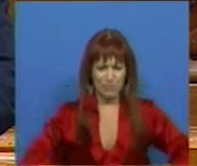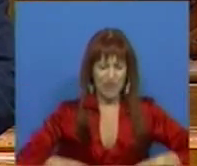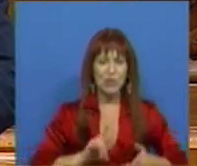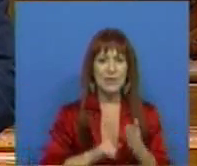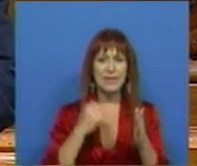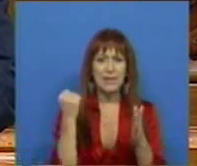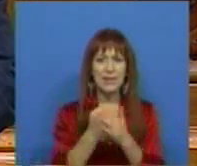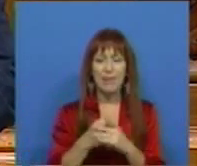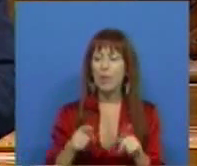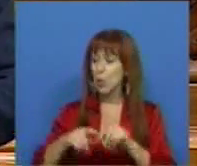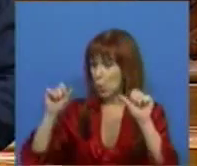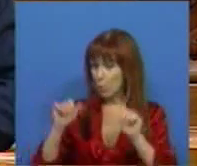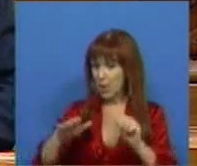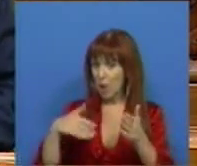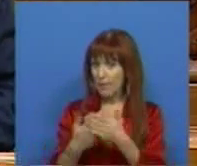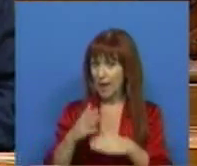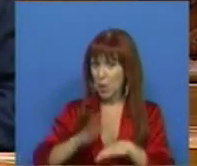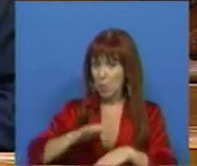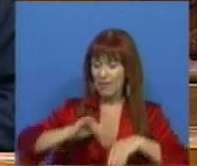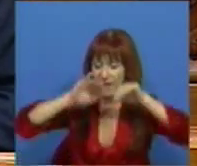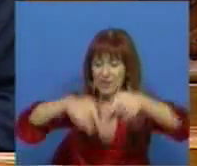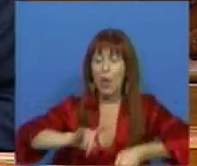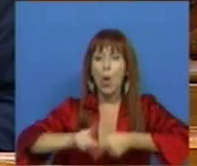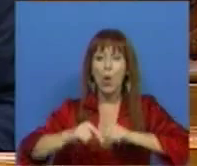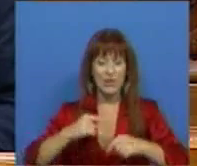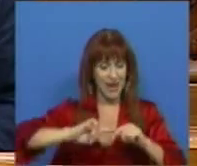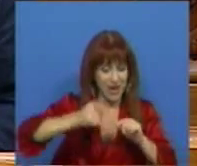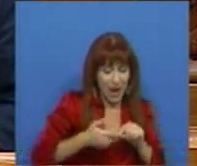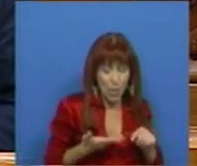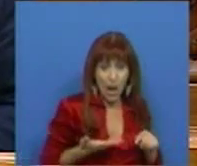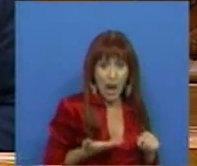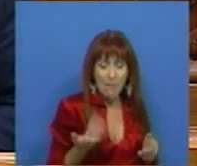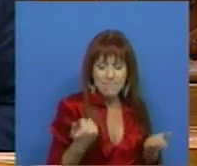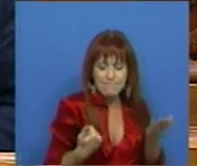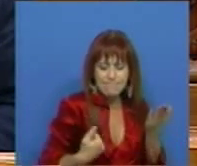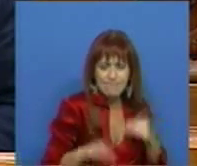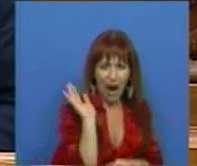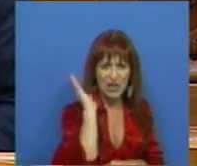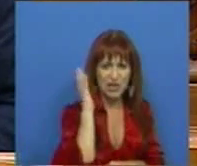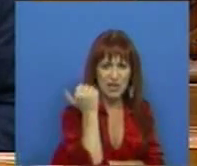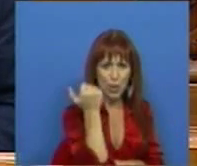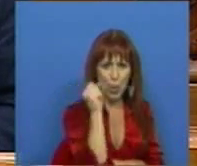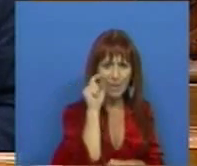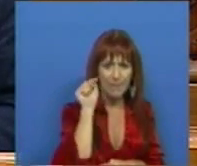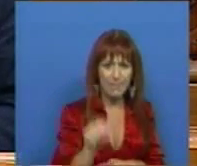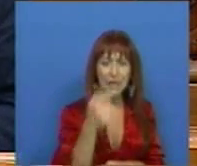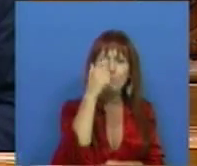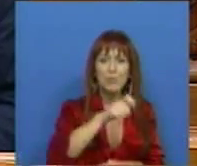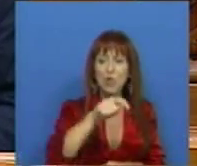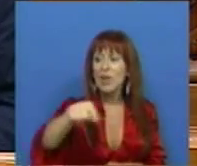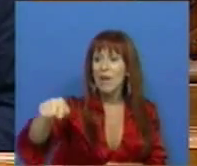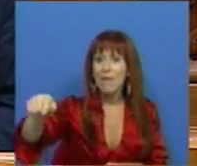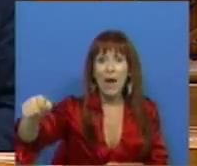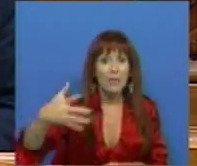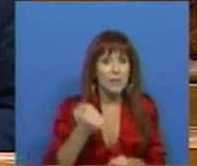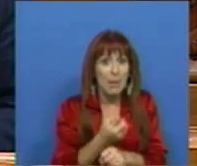sempre. E o pior efeito da recessão é que só este ano serão mais 50 mil pessoas que vão